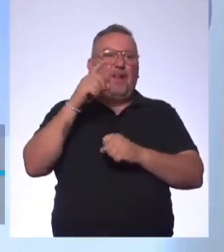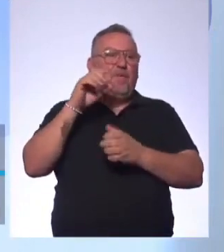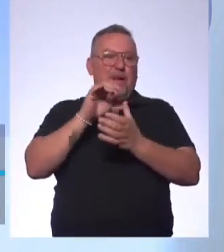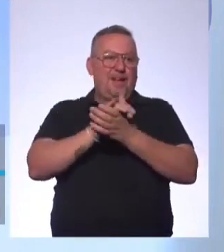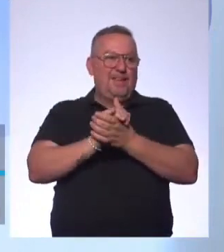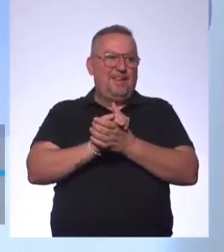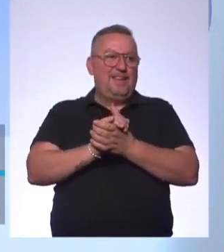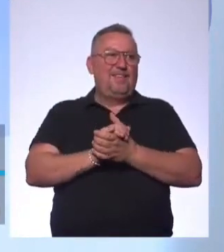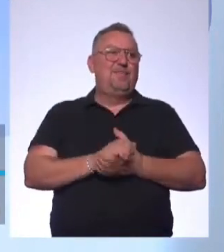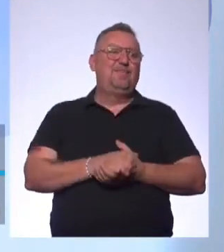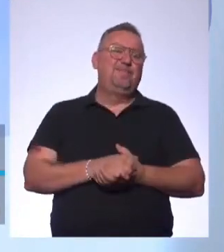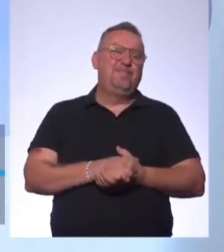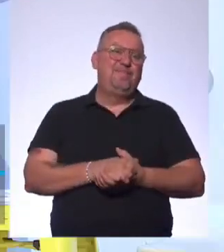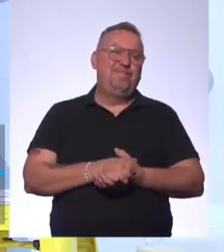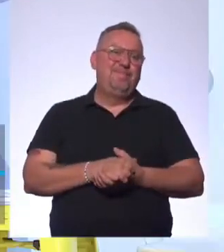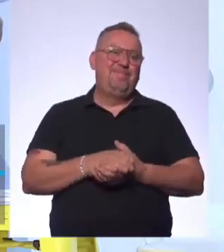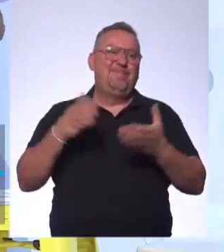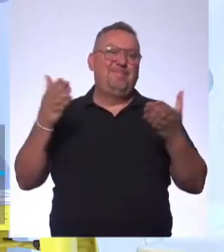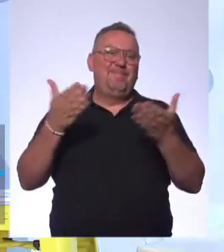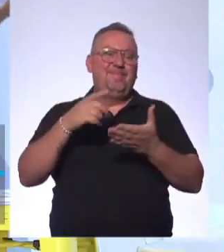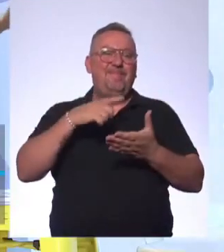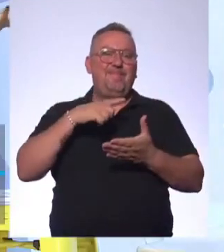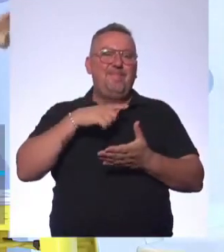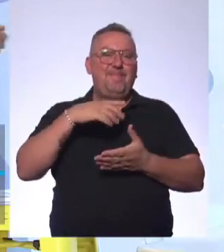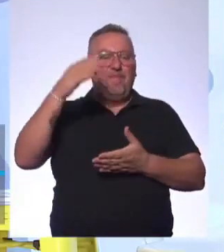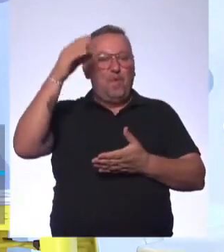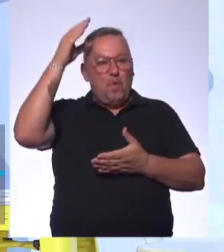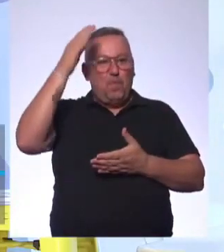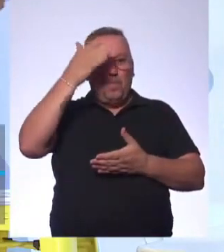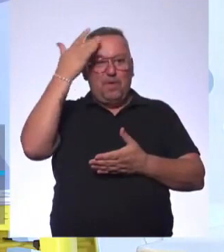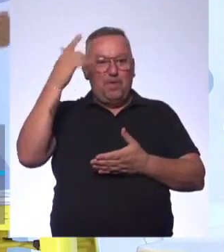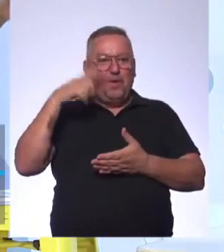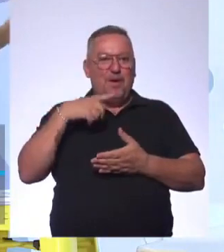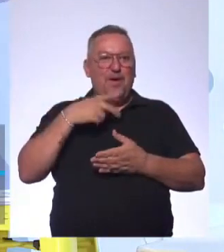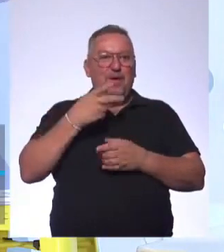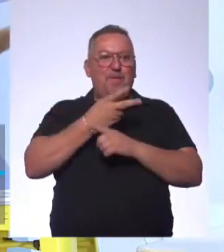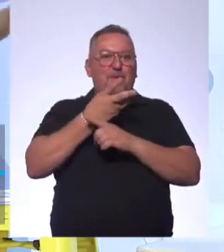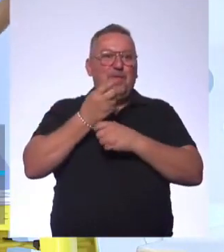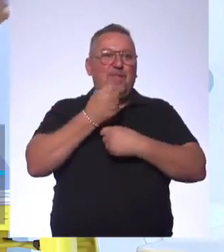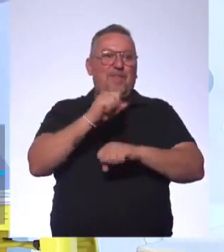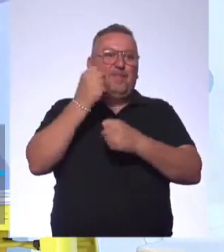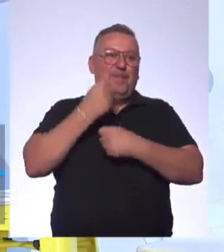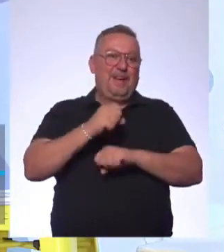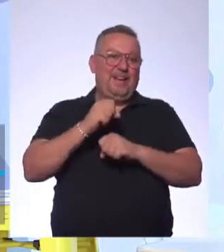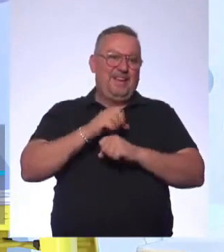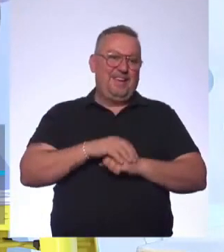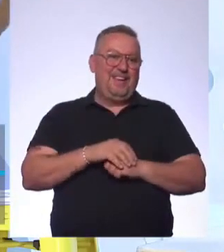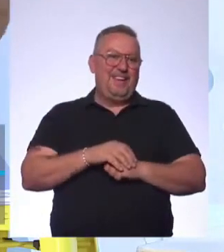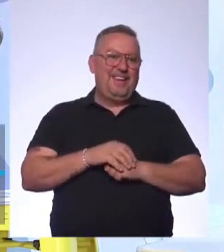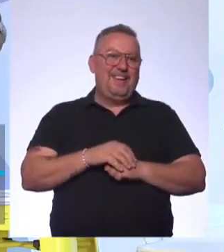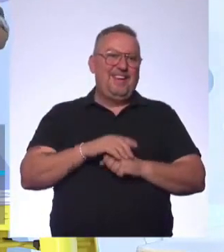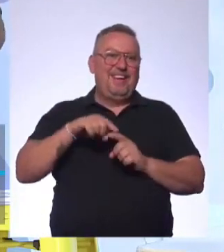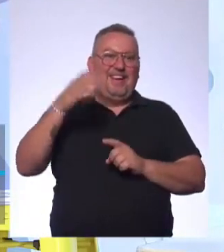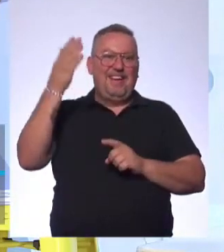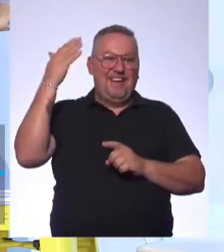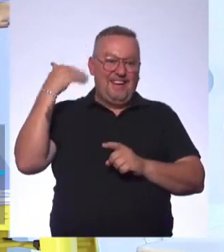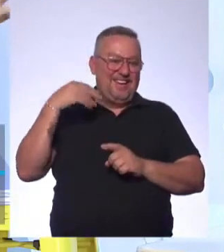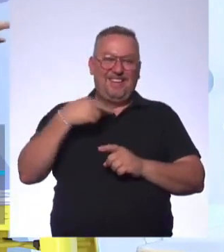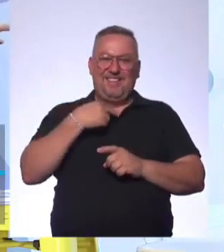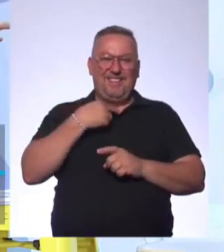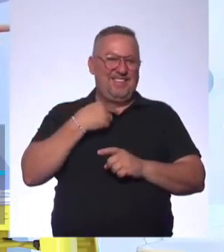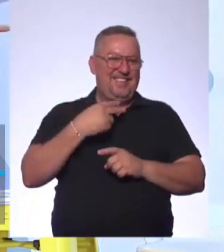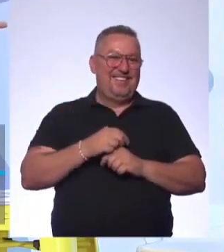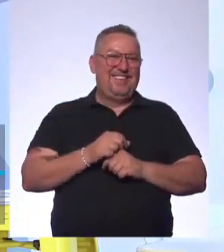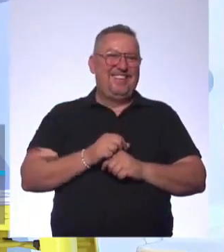casar. Então, hoje em dia eu conheço um monte de gente que está doida atrás de um amigo para passar vassoura no pé. Mas Exatamente. Naquela época era um